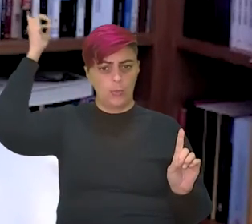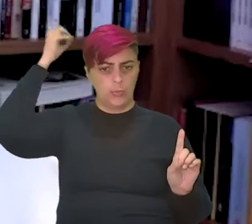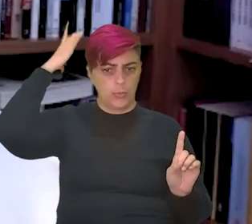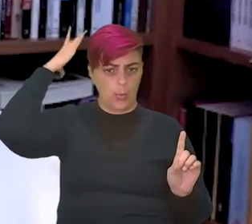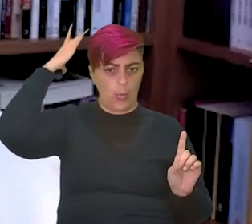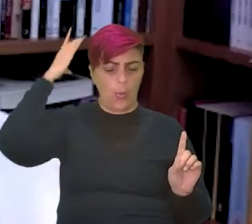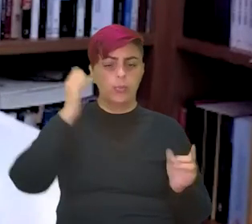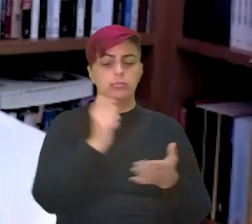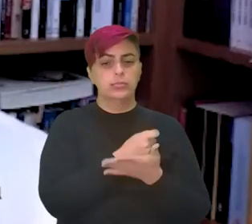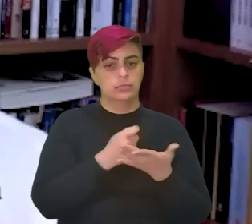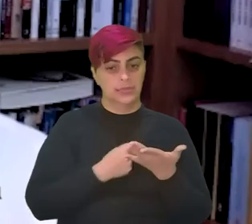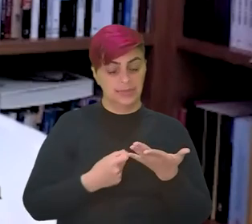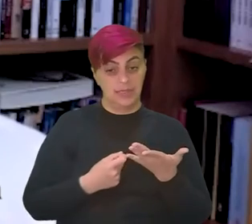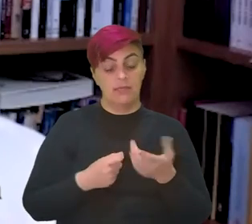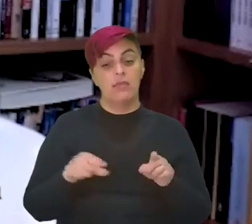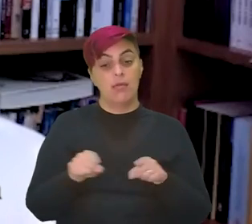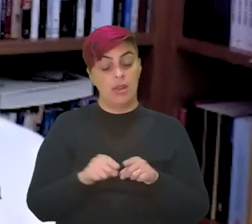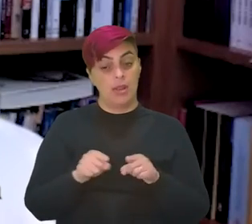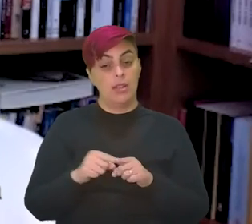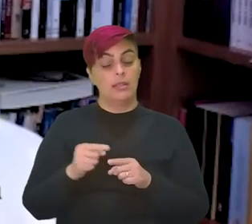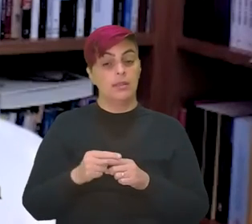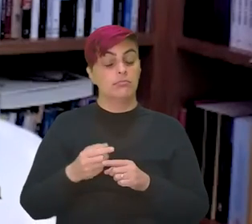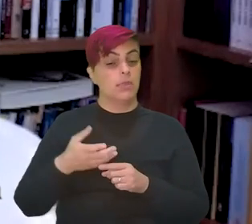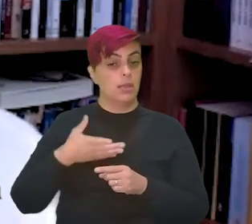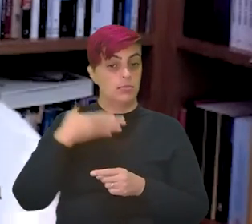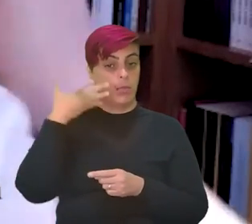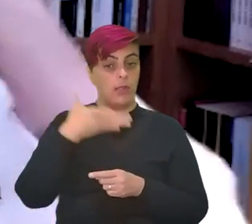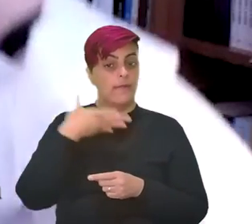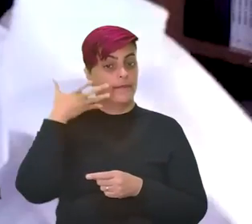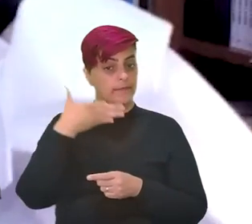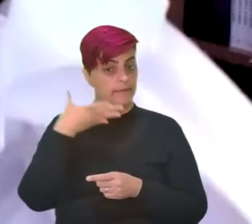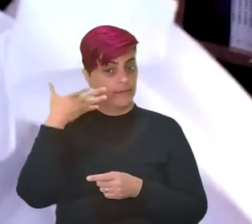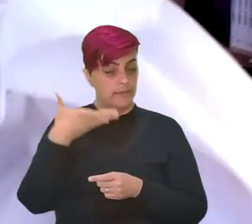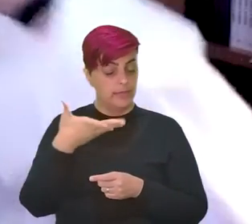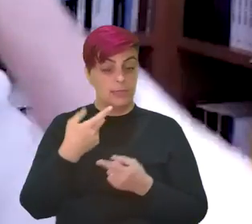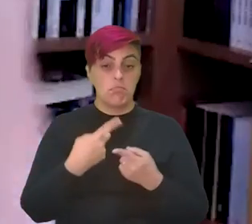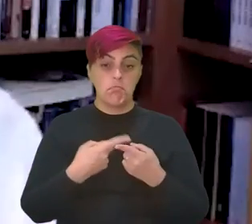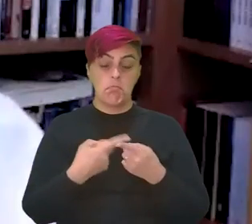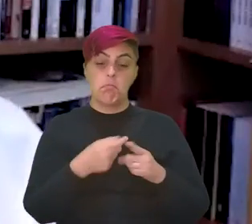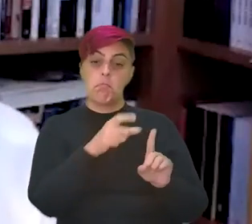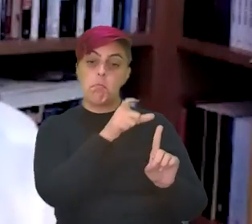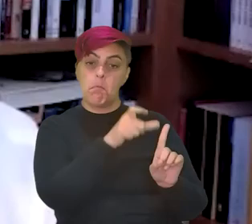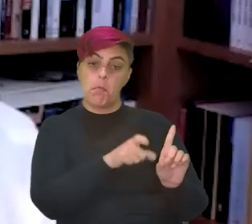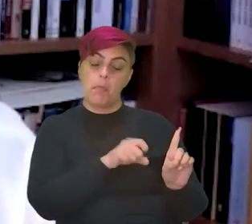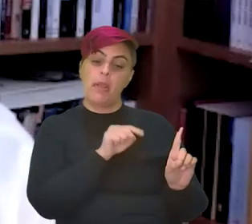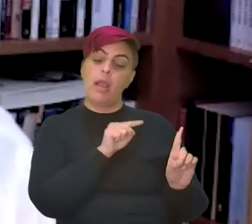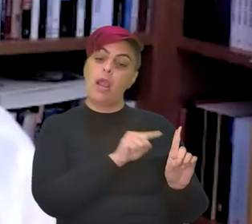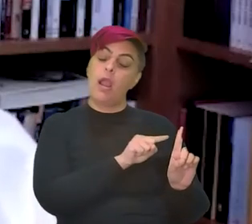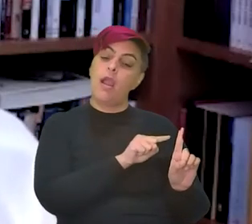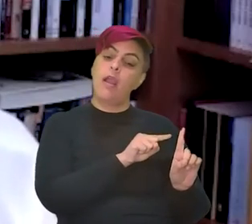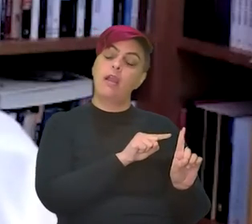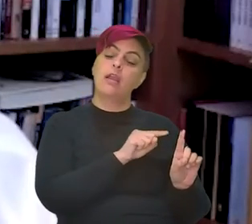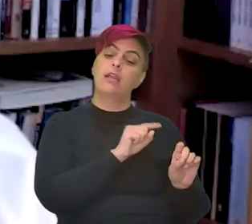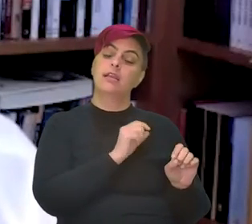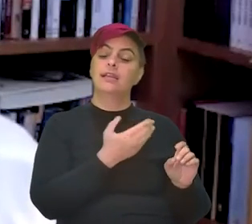e aparentemente ele tinha um dom da fala também, né? Porque era uma pessoa que